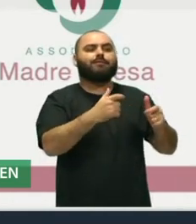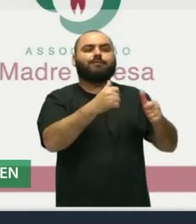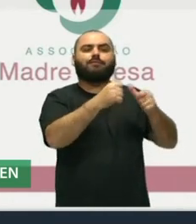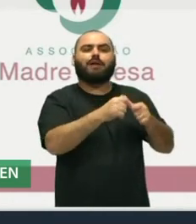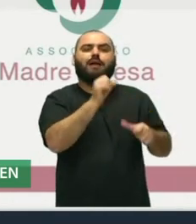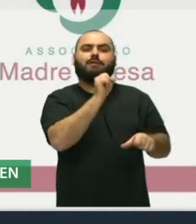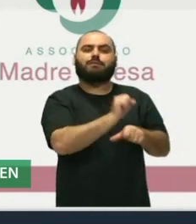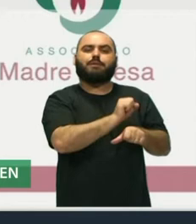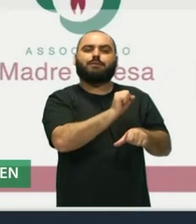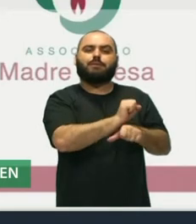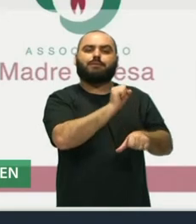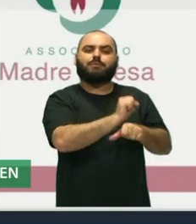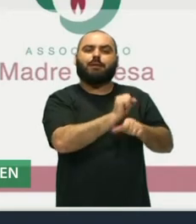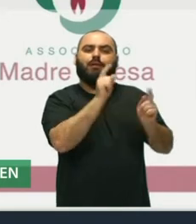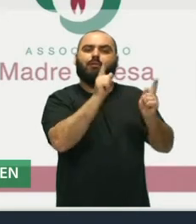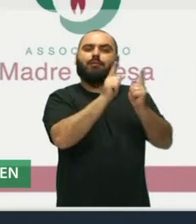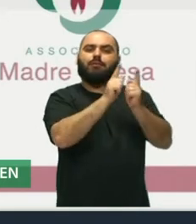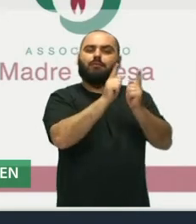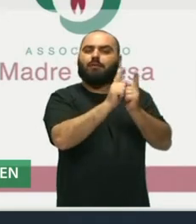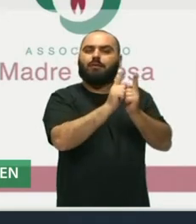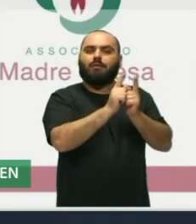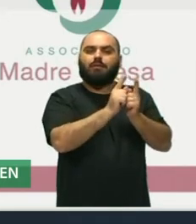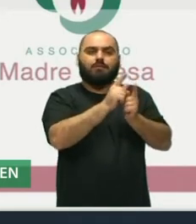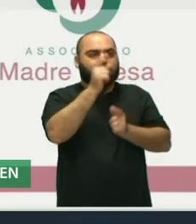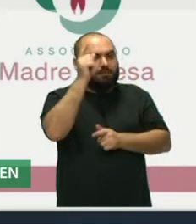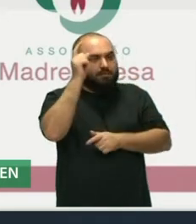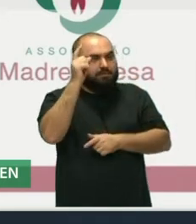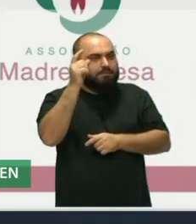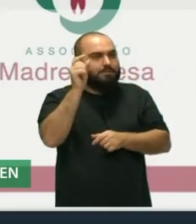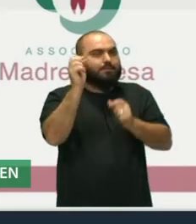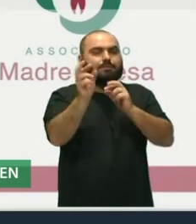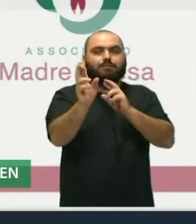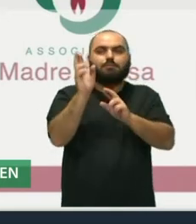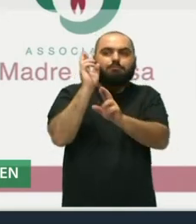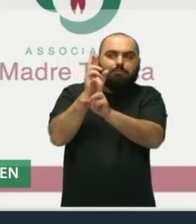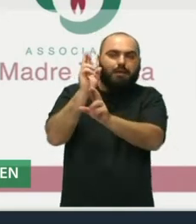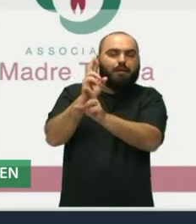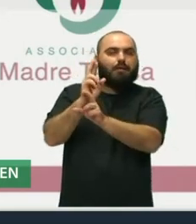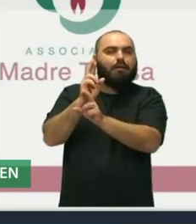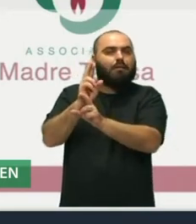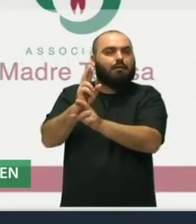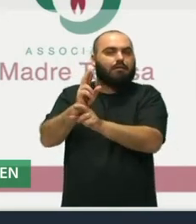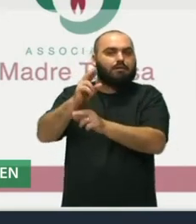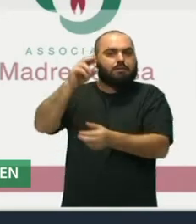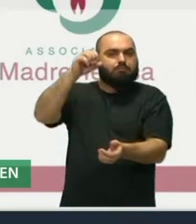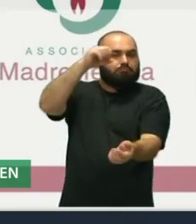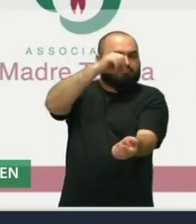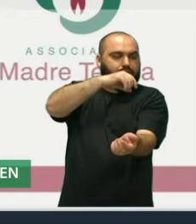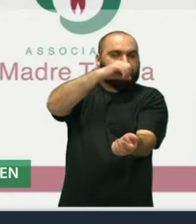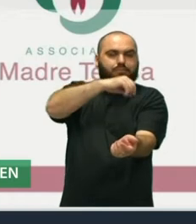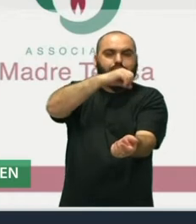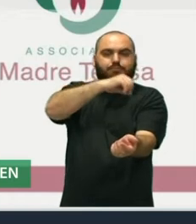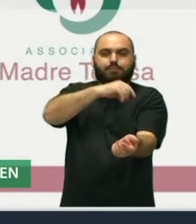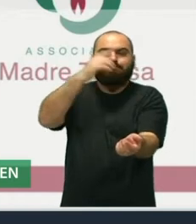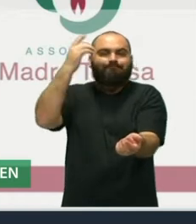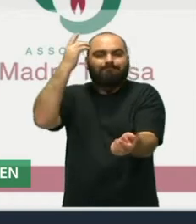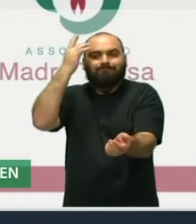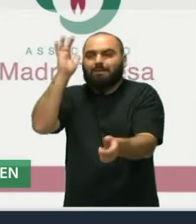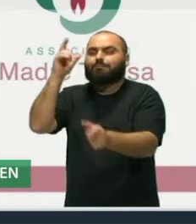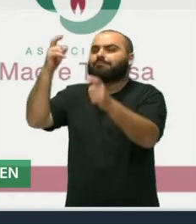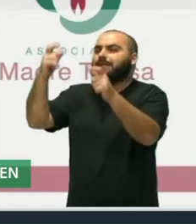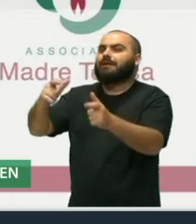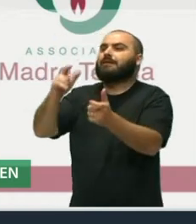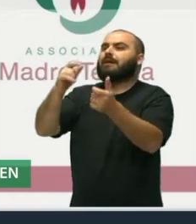o momento da consulta, onde esperar a quimioterapia. Eles e os familiares ficavam meio perdidos e não tinha como ficar com